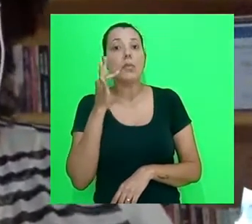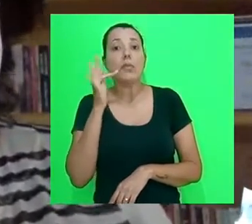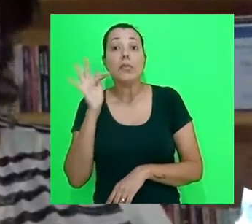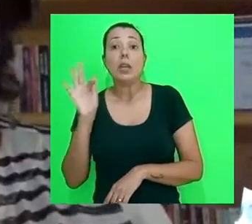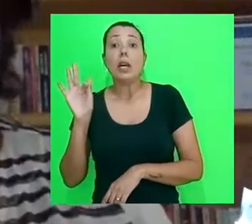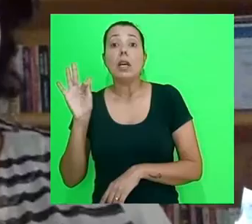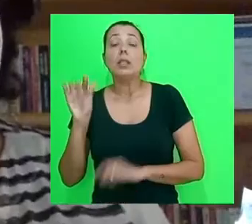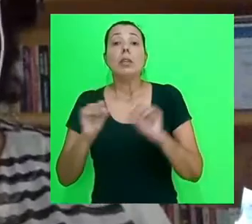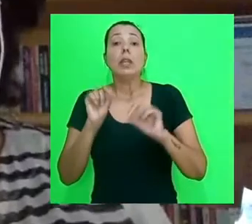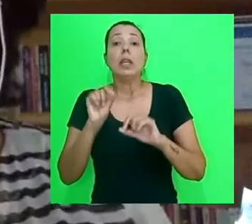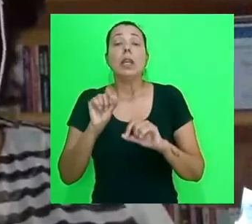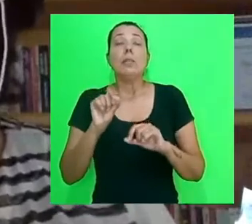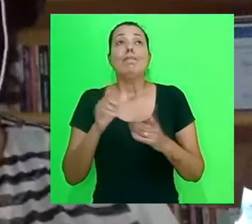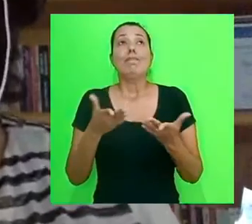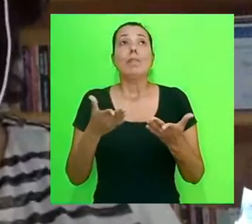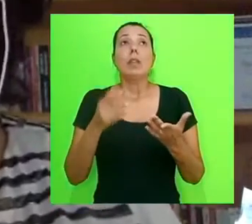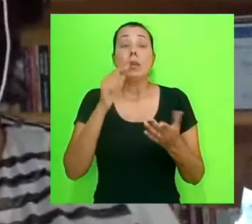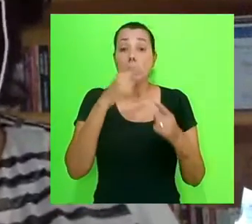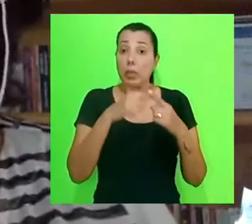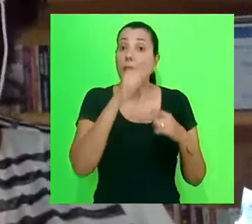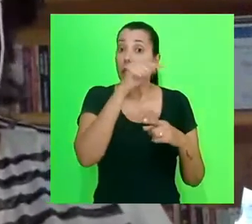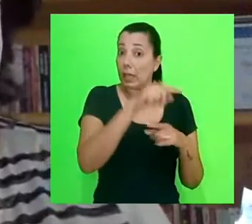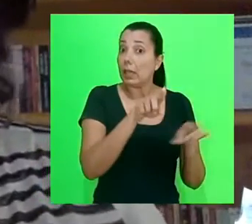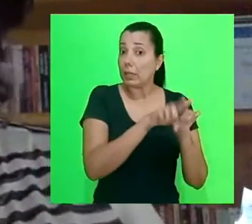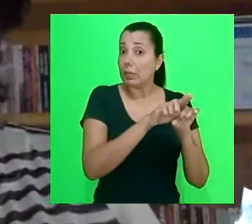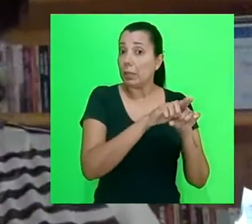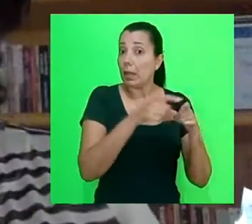passaram a tomar, já que não tinha